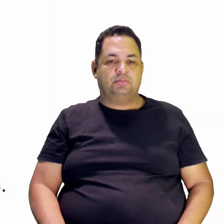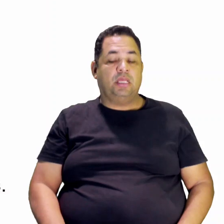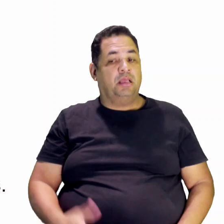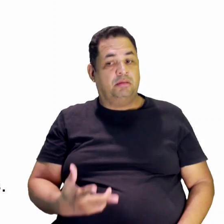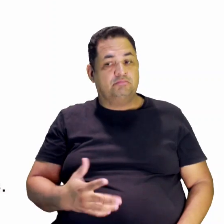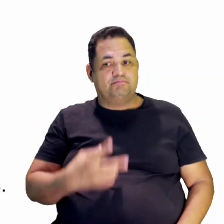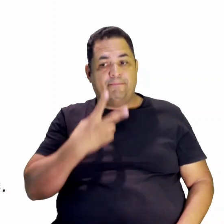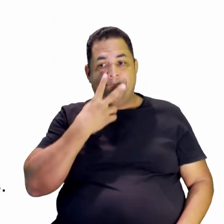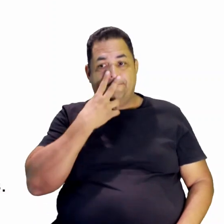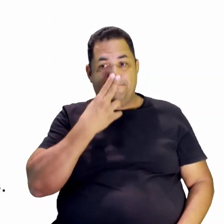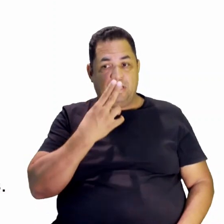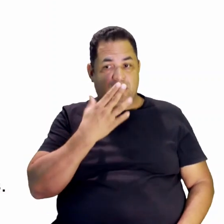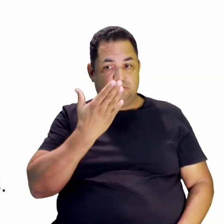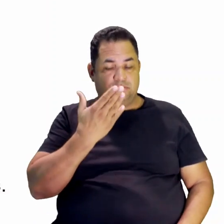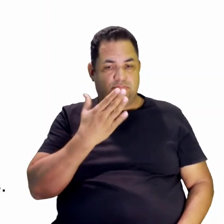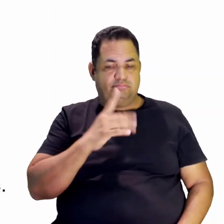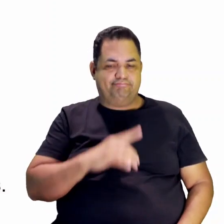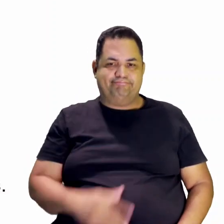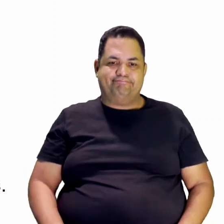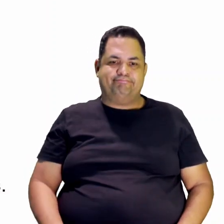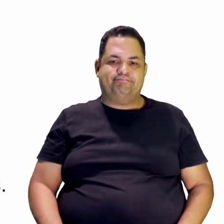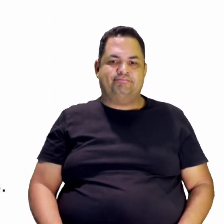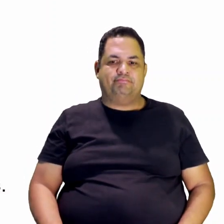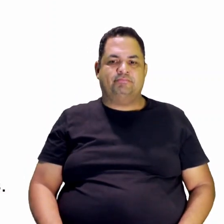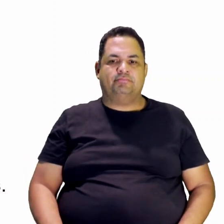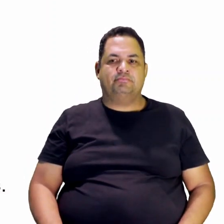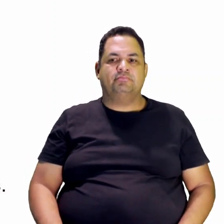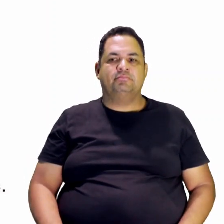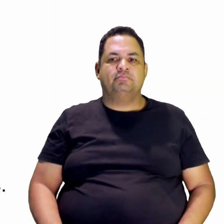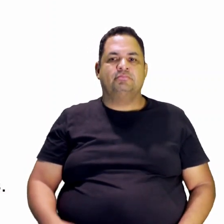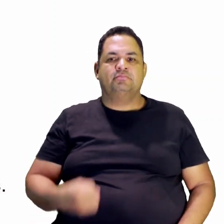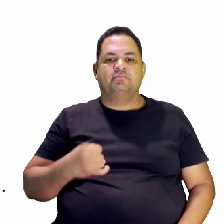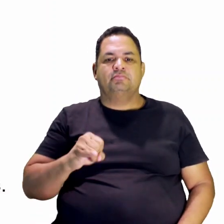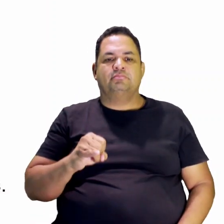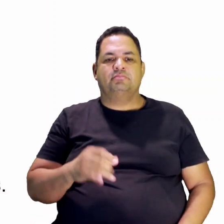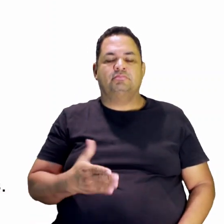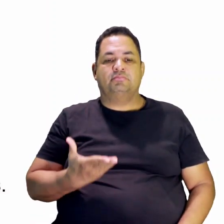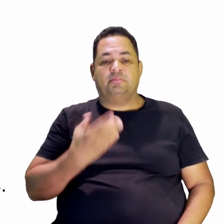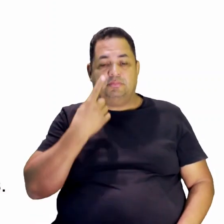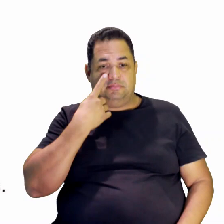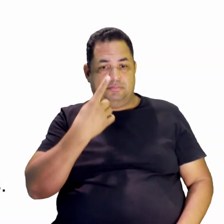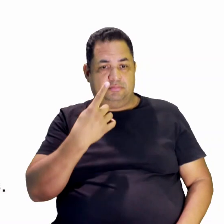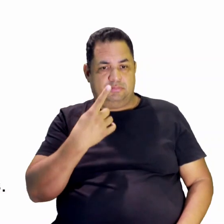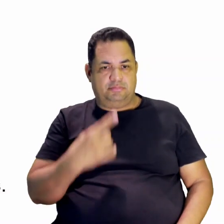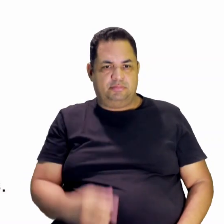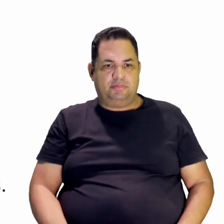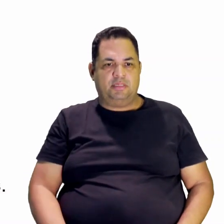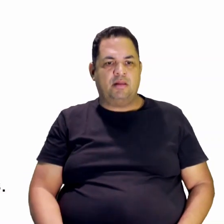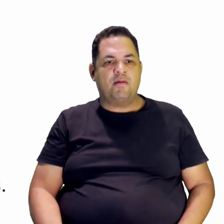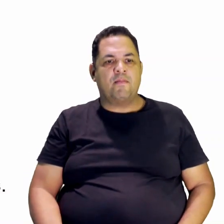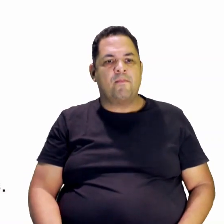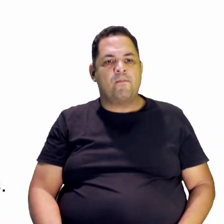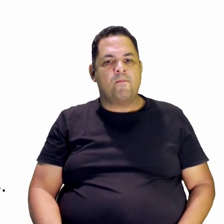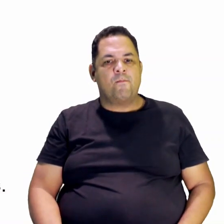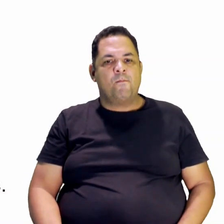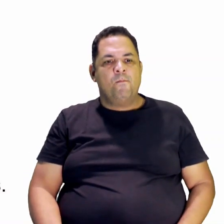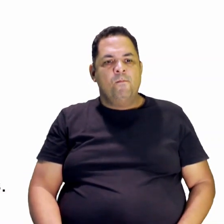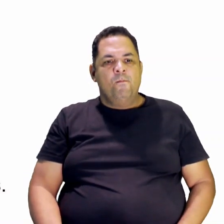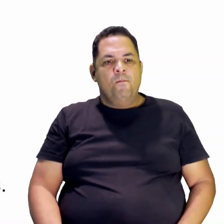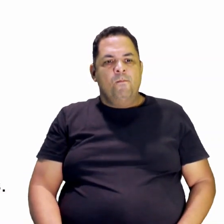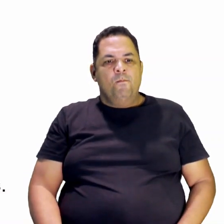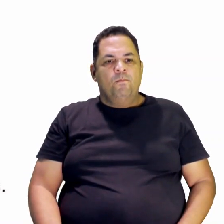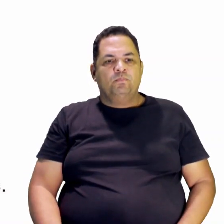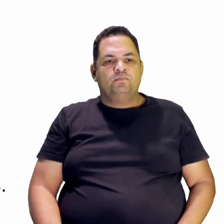tá? Não diz nada quem ganhou. Mas aí, e se a V tivesse ganhado, você fazia para cá. Vetor resultante